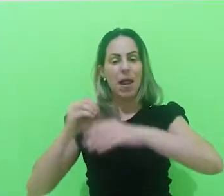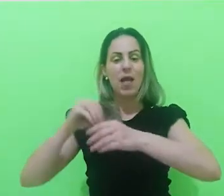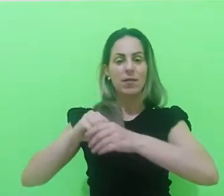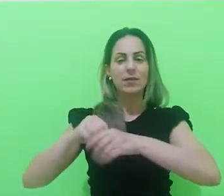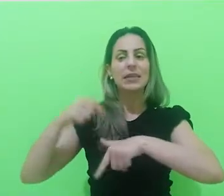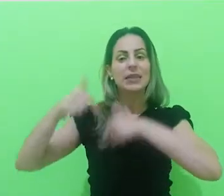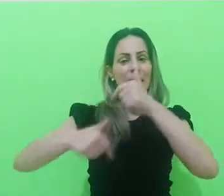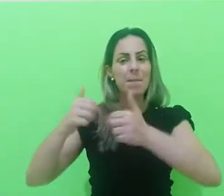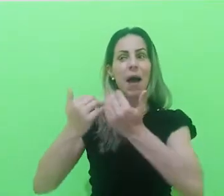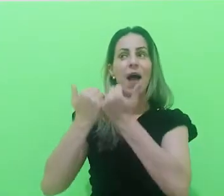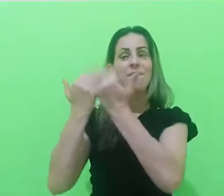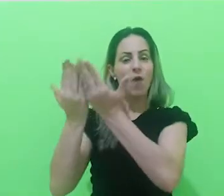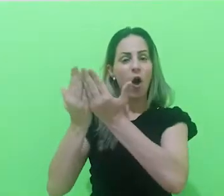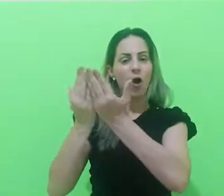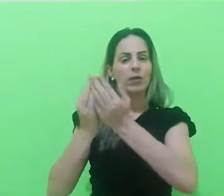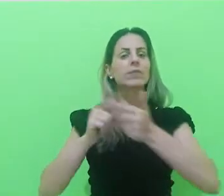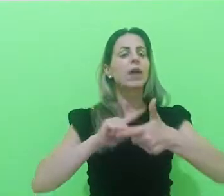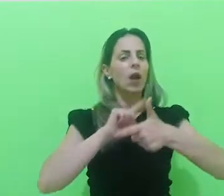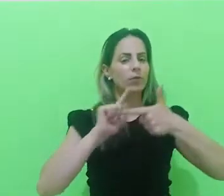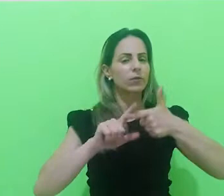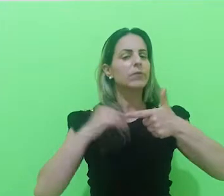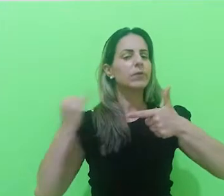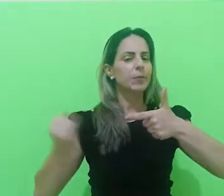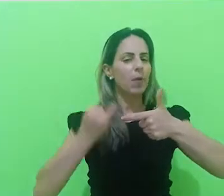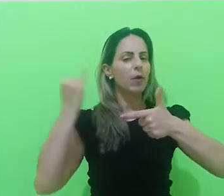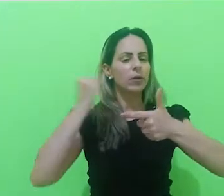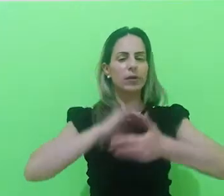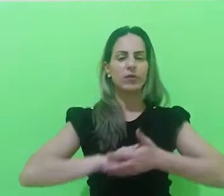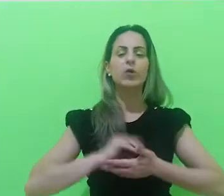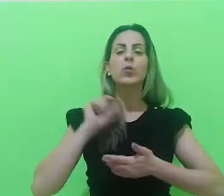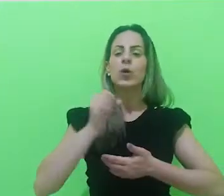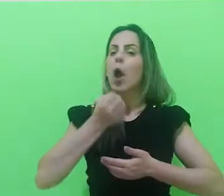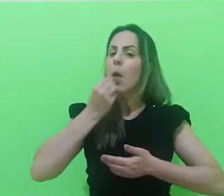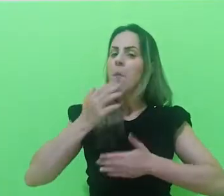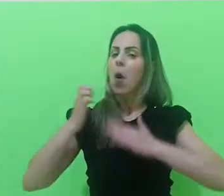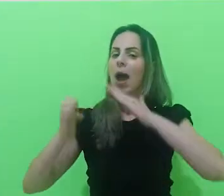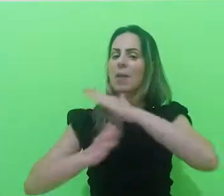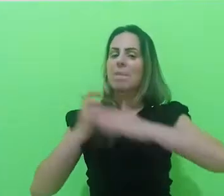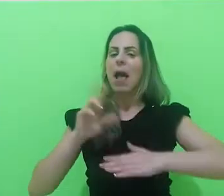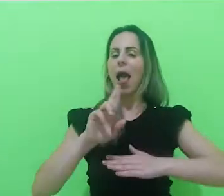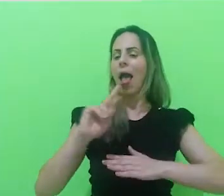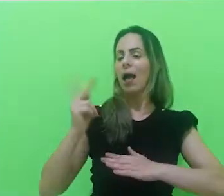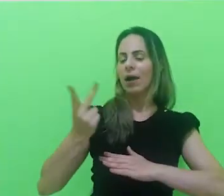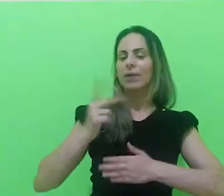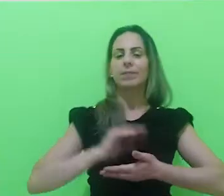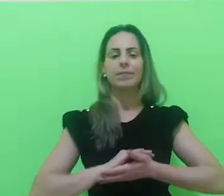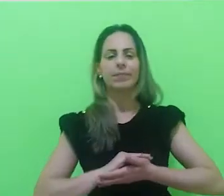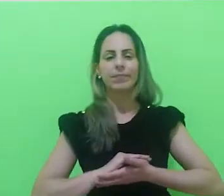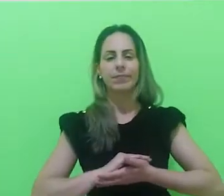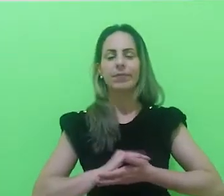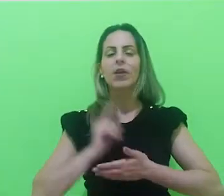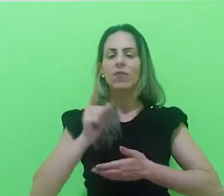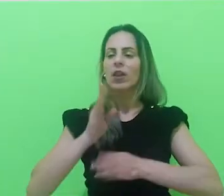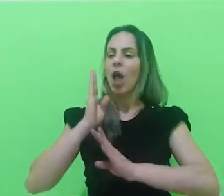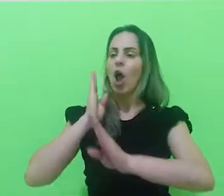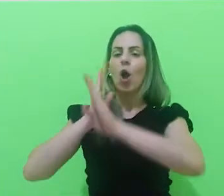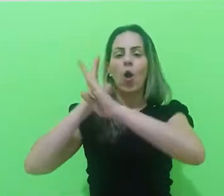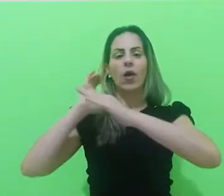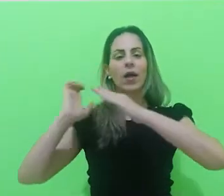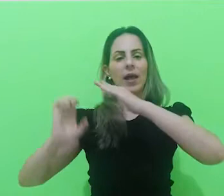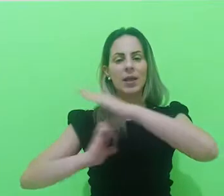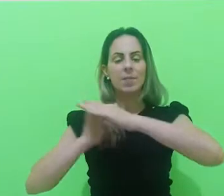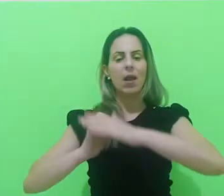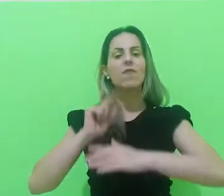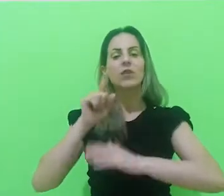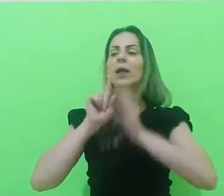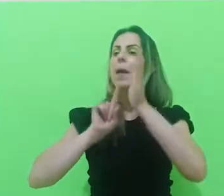lá fora. Esse é um segundo passo importante para você, uma boa empresa de recursos humanos. A partir do momento que você encontra essa empresa,